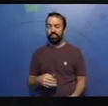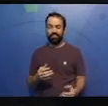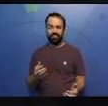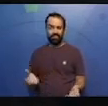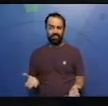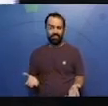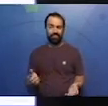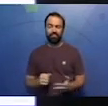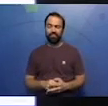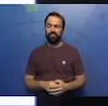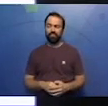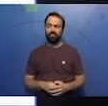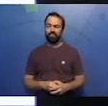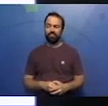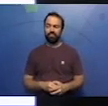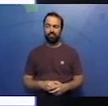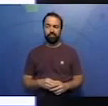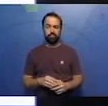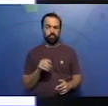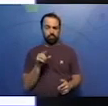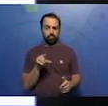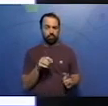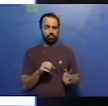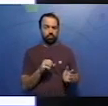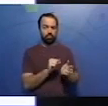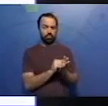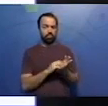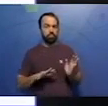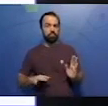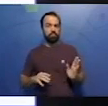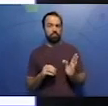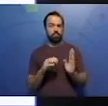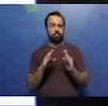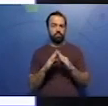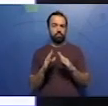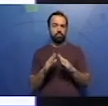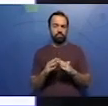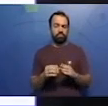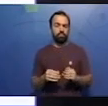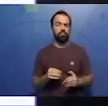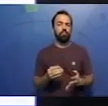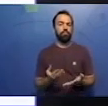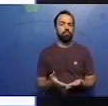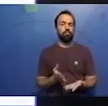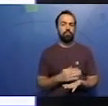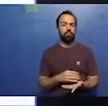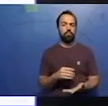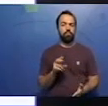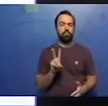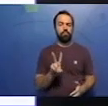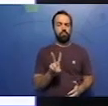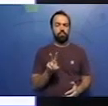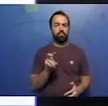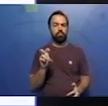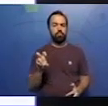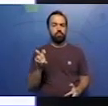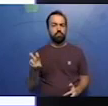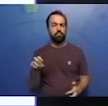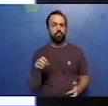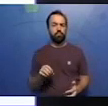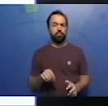Chegamos, olha lá. Agora vocês farão a tarefa nas páginas 255 e